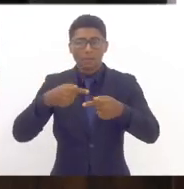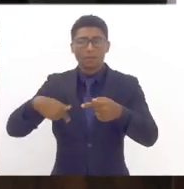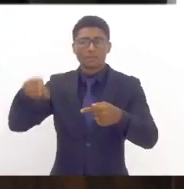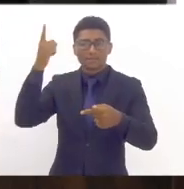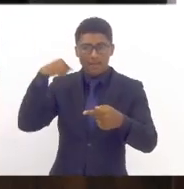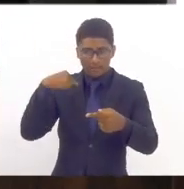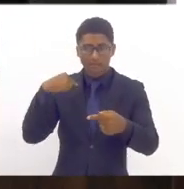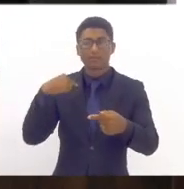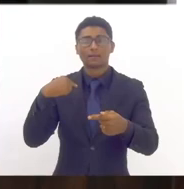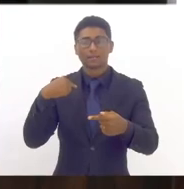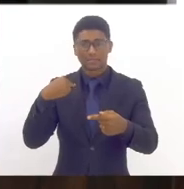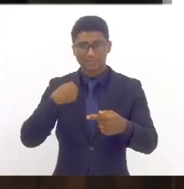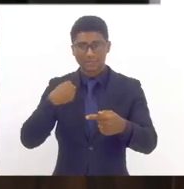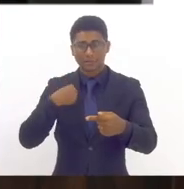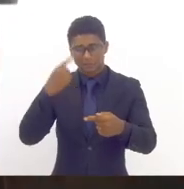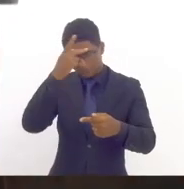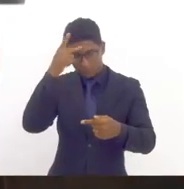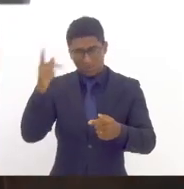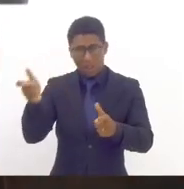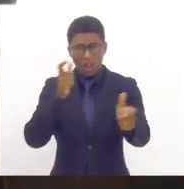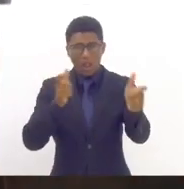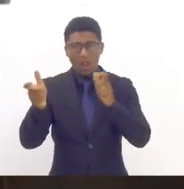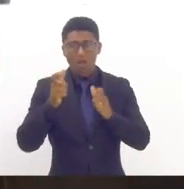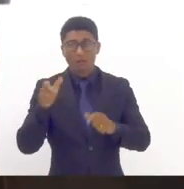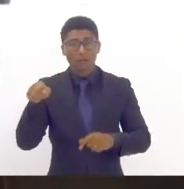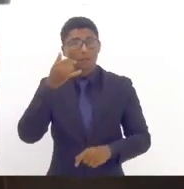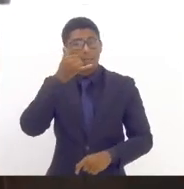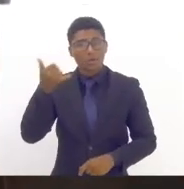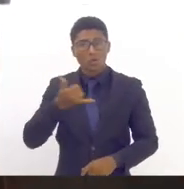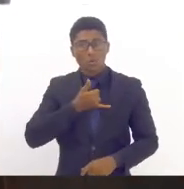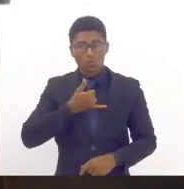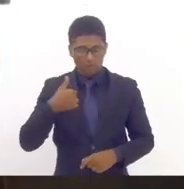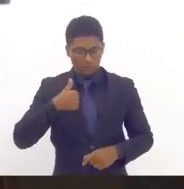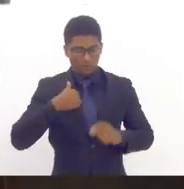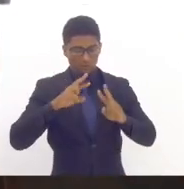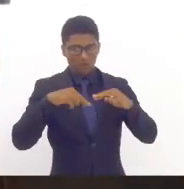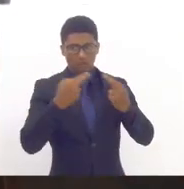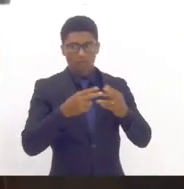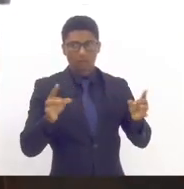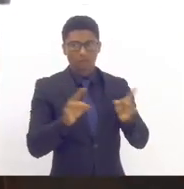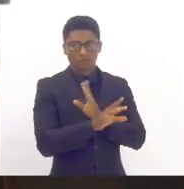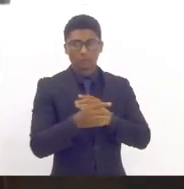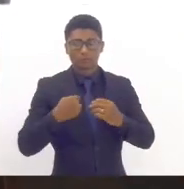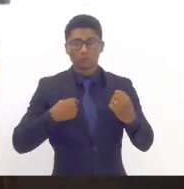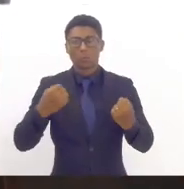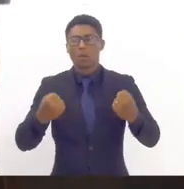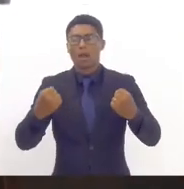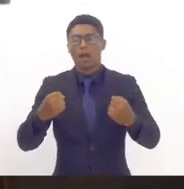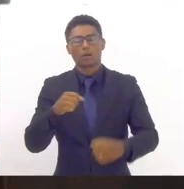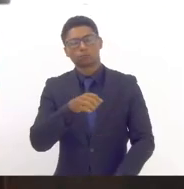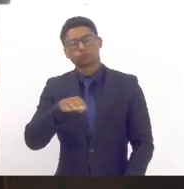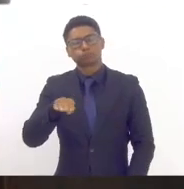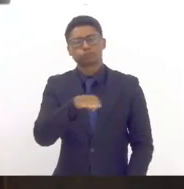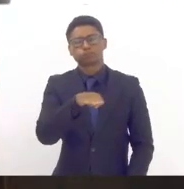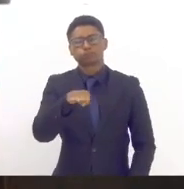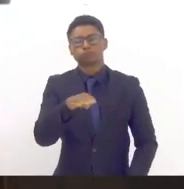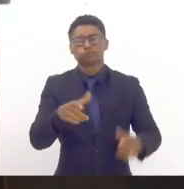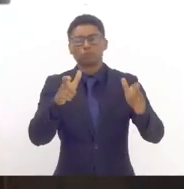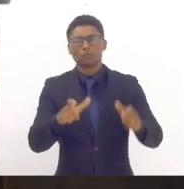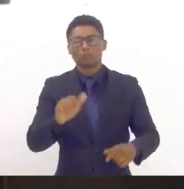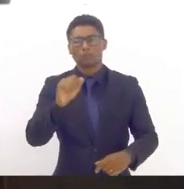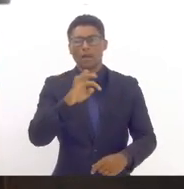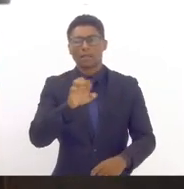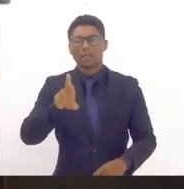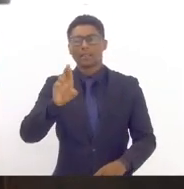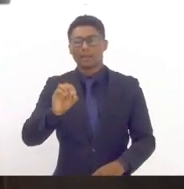passada. E ele me ligou, eu saí de uma reunião, estava no carro, no aterro. Ele falou, tem uma